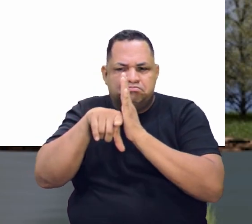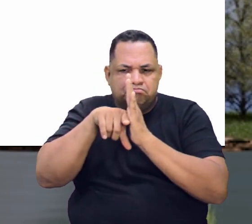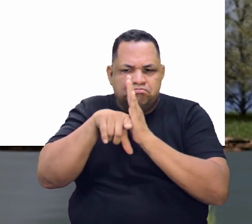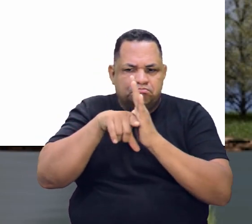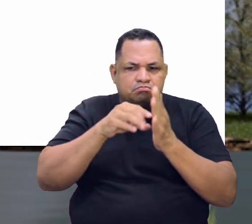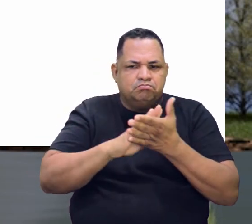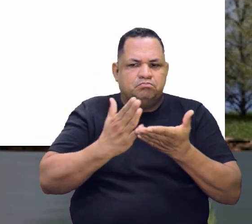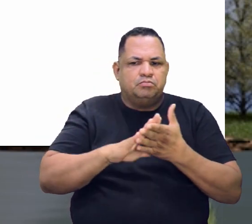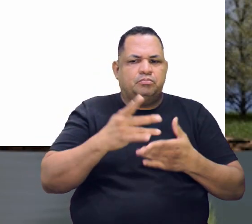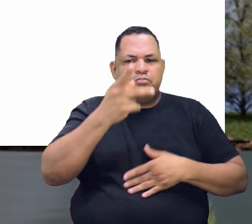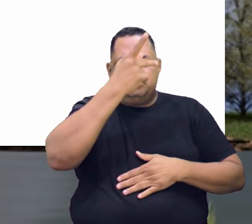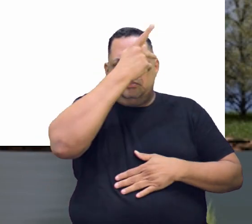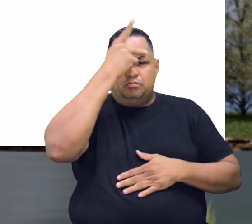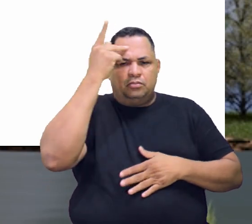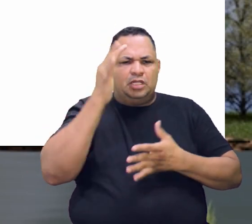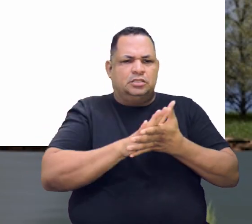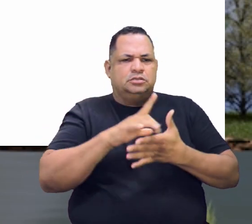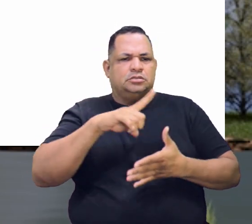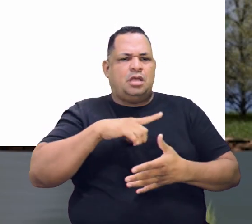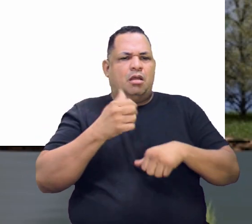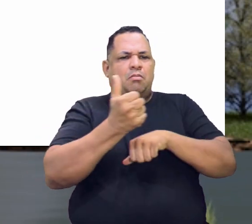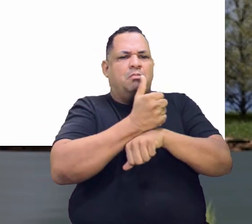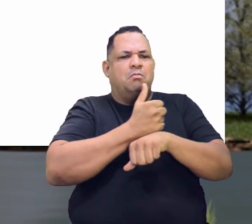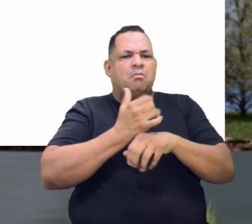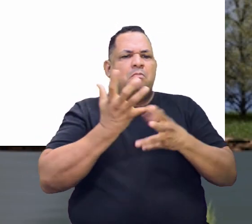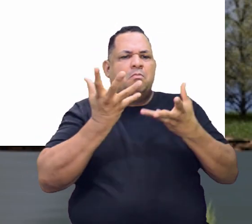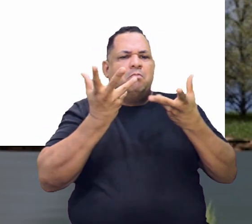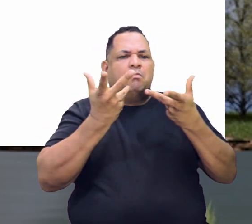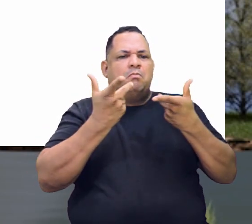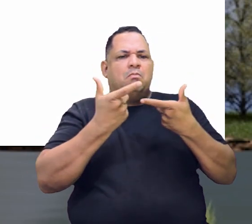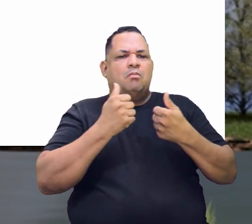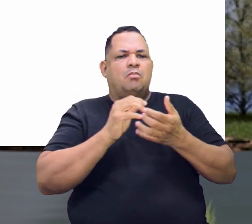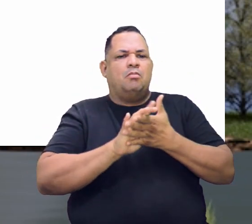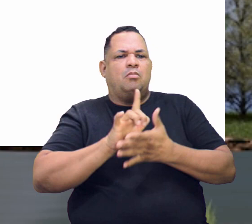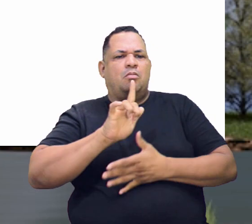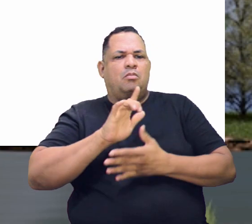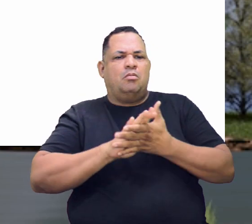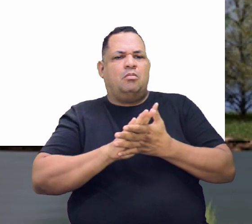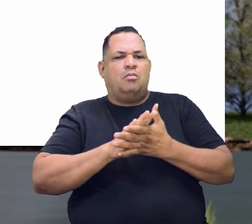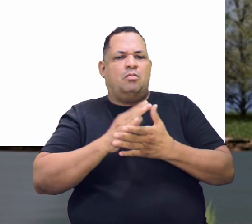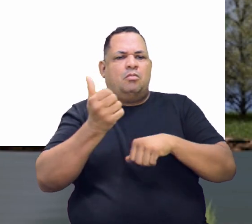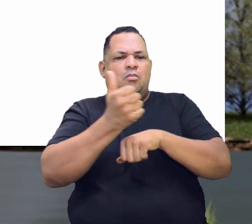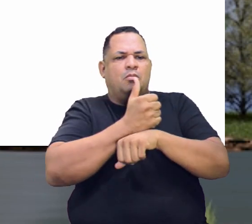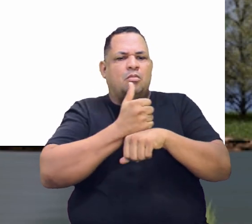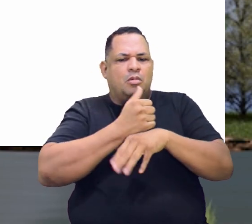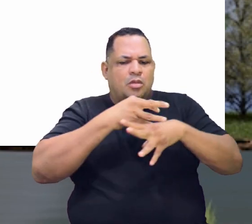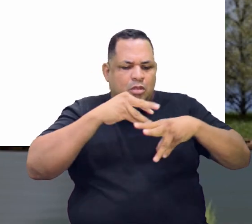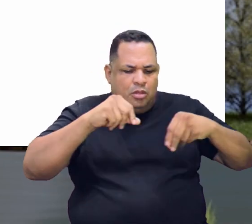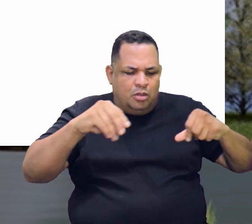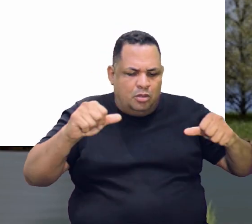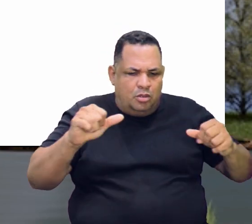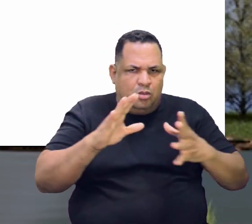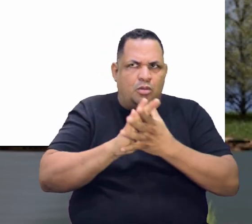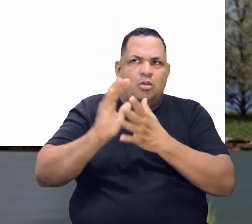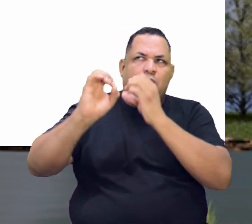Pessoas que eram habilitadas, por exemplo, geólogo, astrônomo,